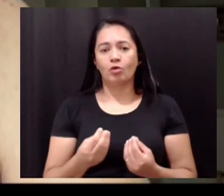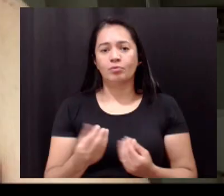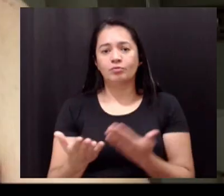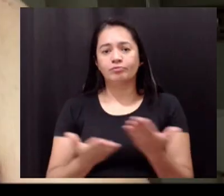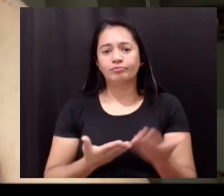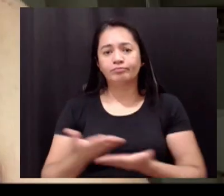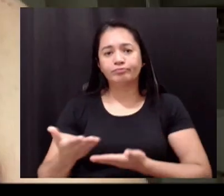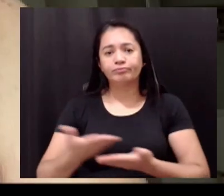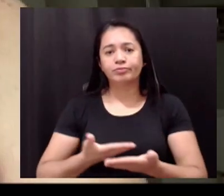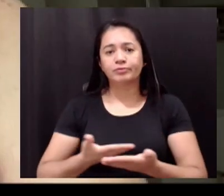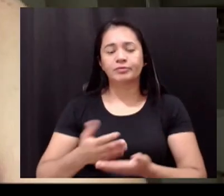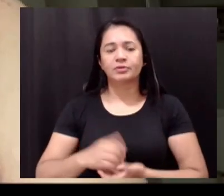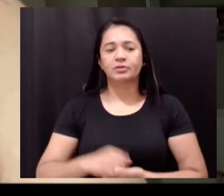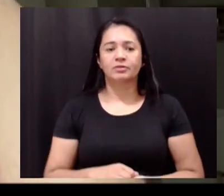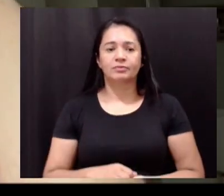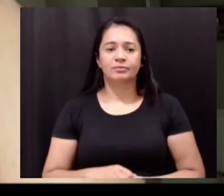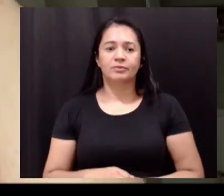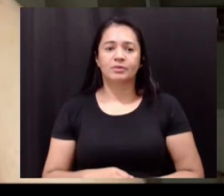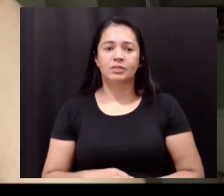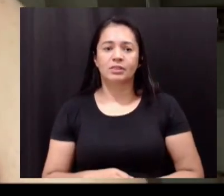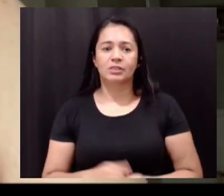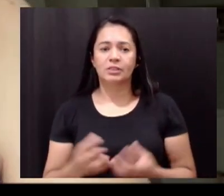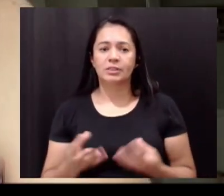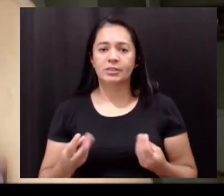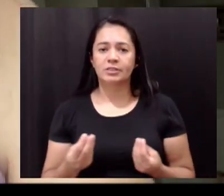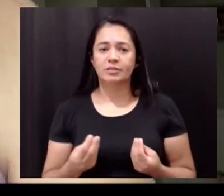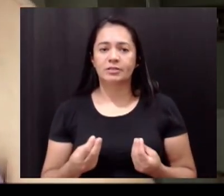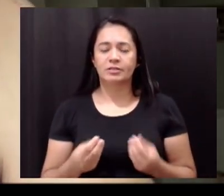e estar em